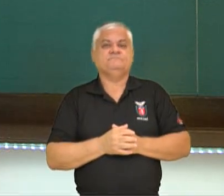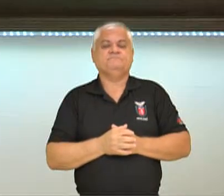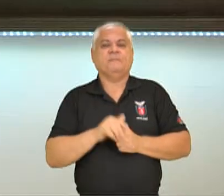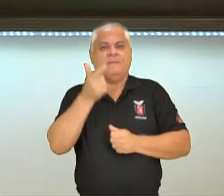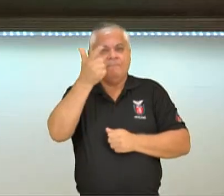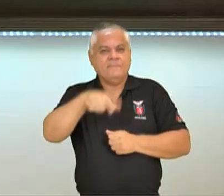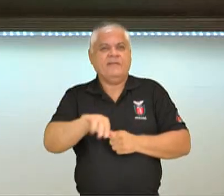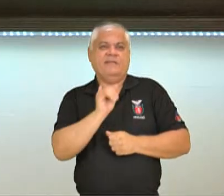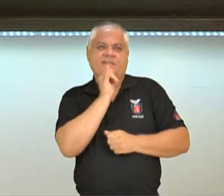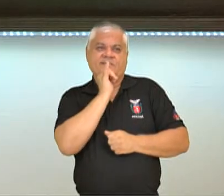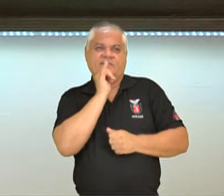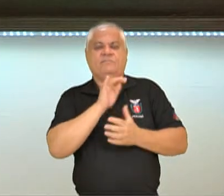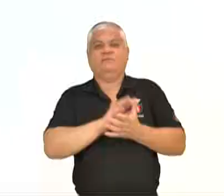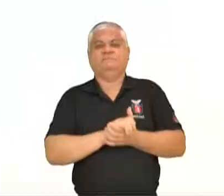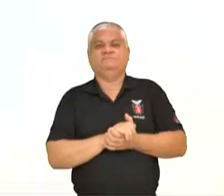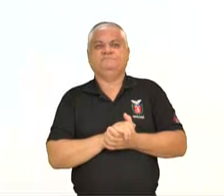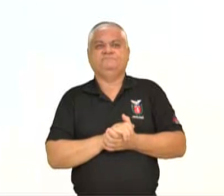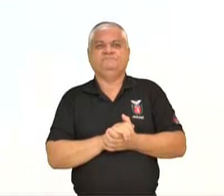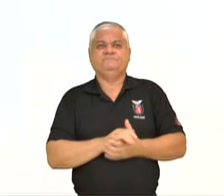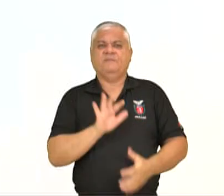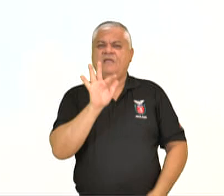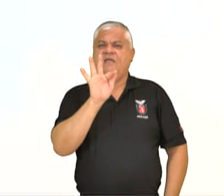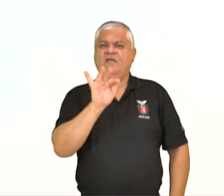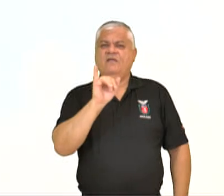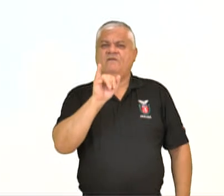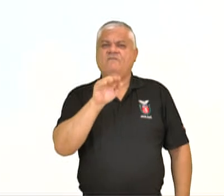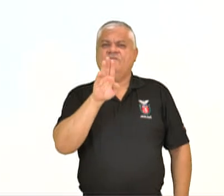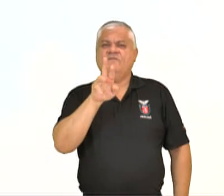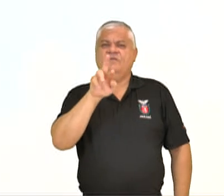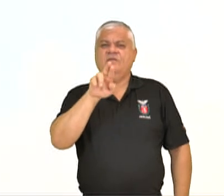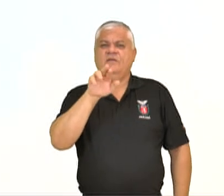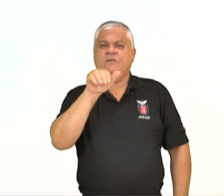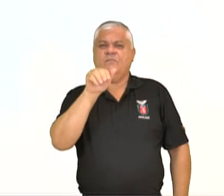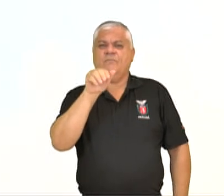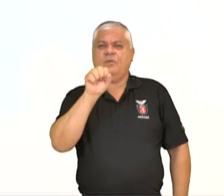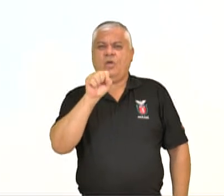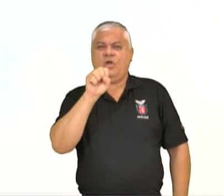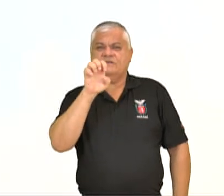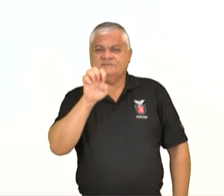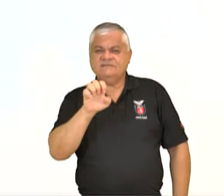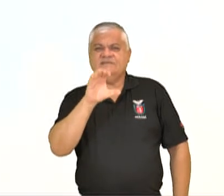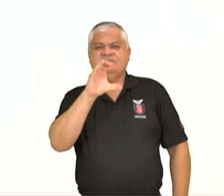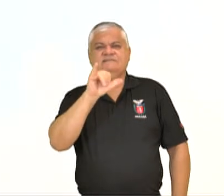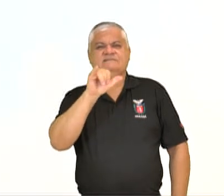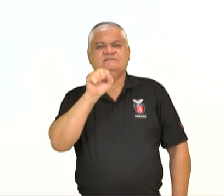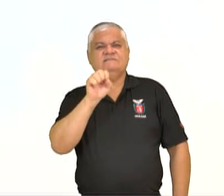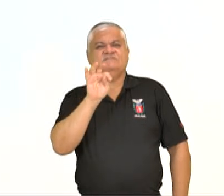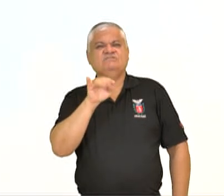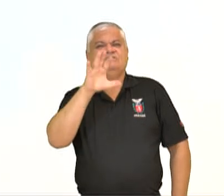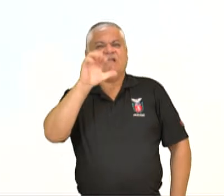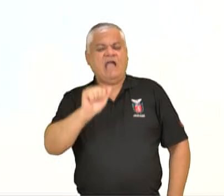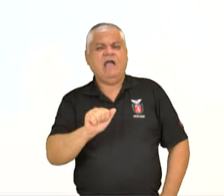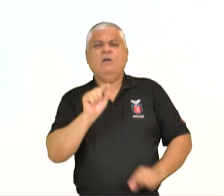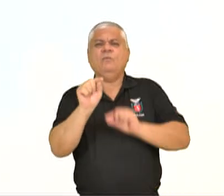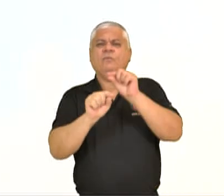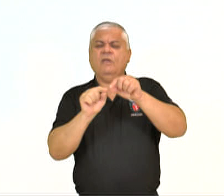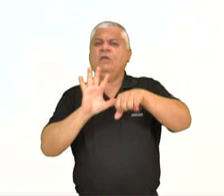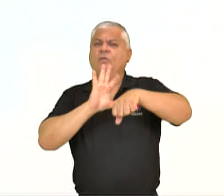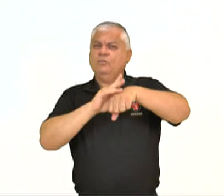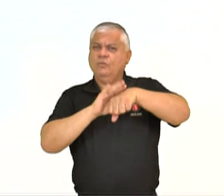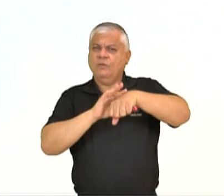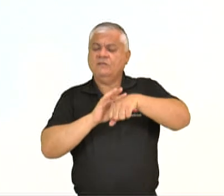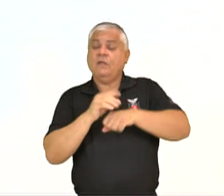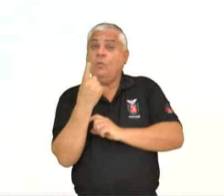Mais um exemplo, fibrose cística. Então, você também já deve ter ouvido falar de fibrose cística. Essa doença, então, também mesma coisa. Um